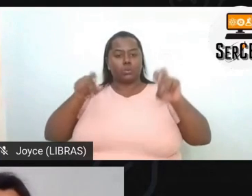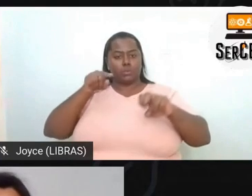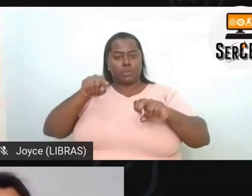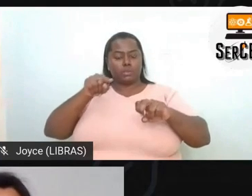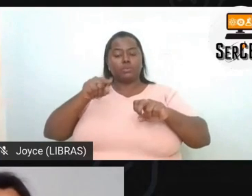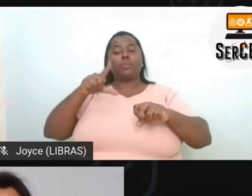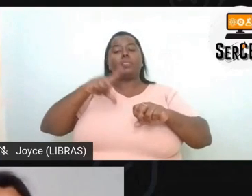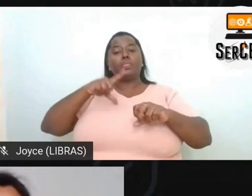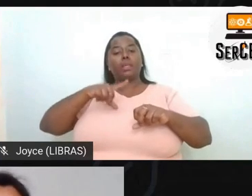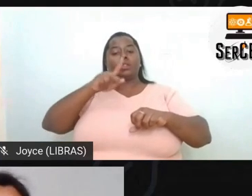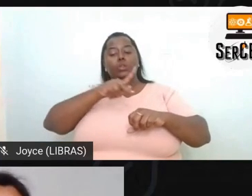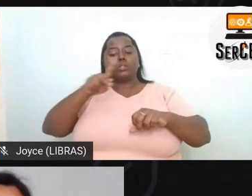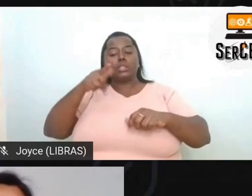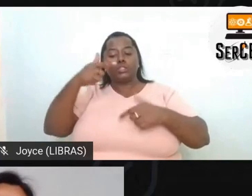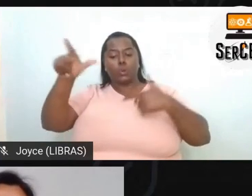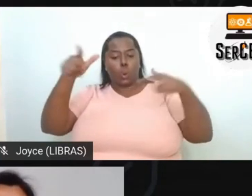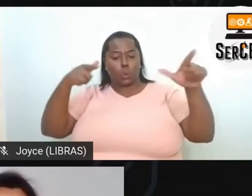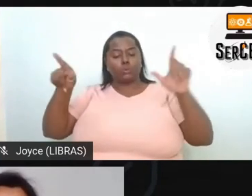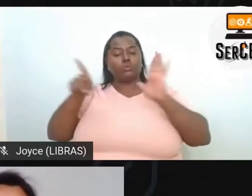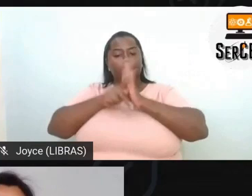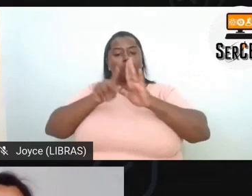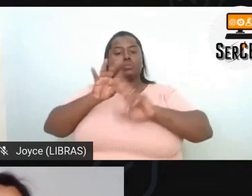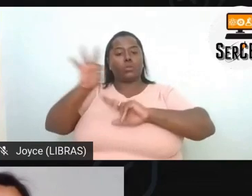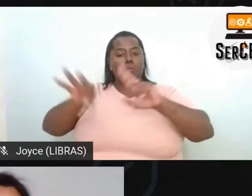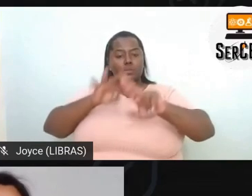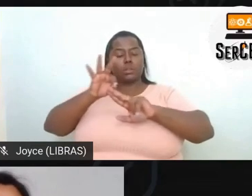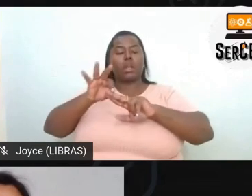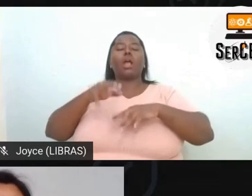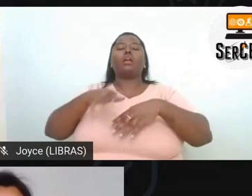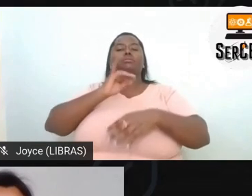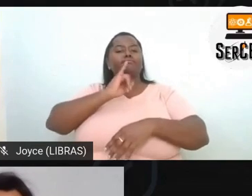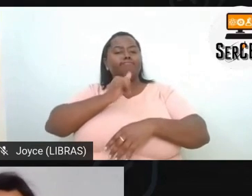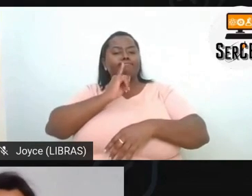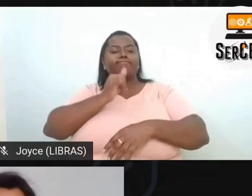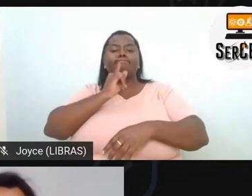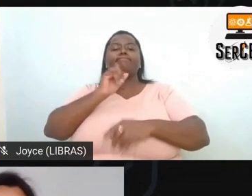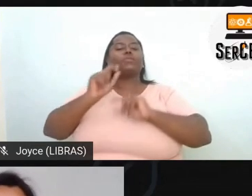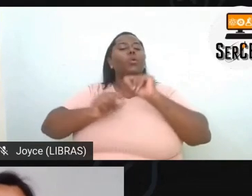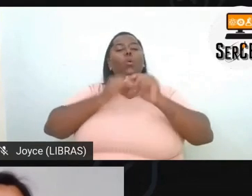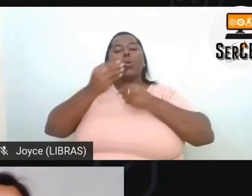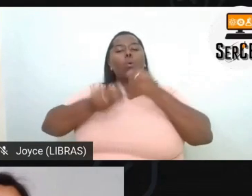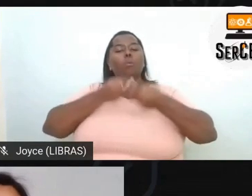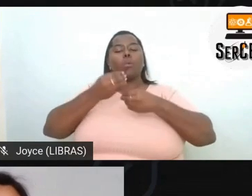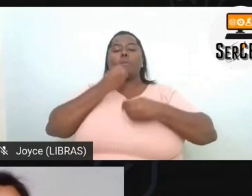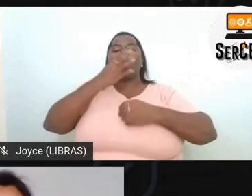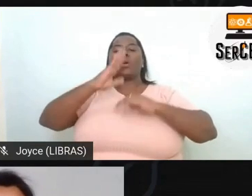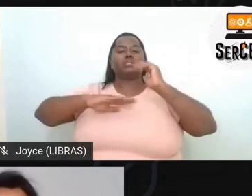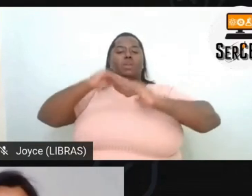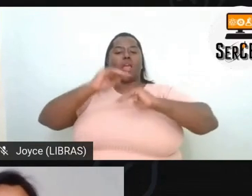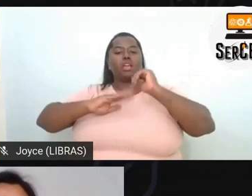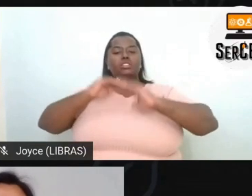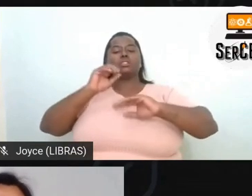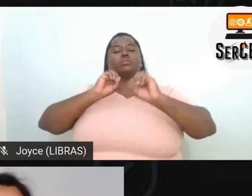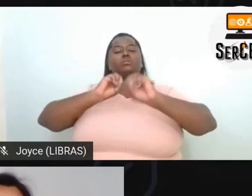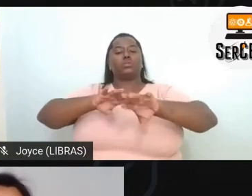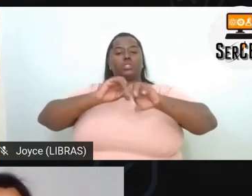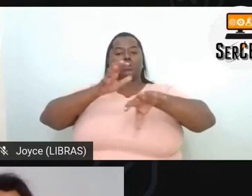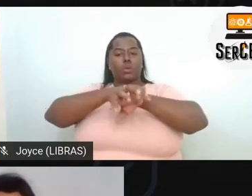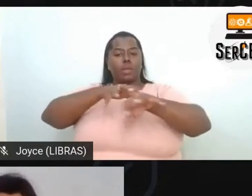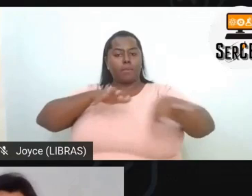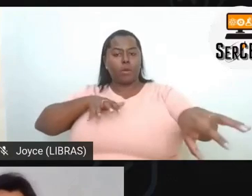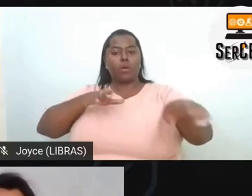docentes da UFSCar estão relatando, né, suas boas práticas para ensino remoto,